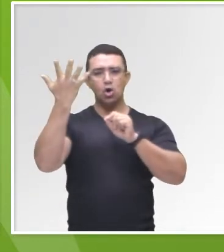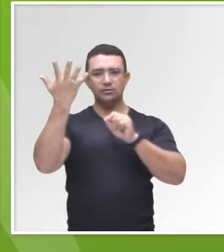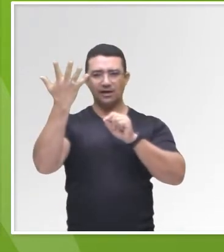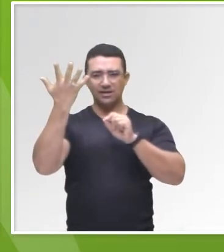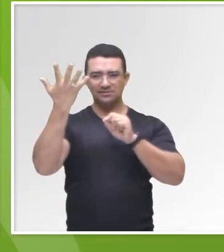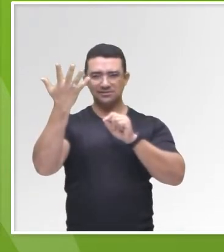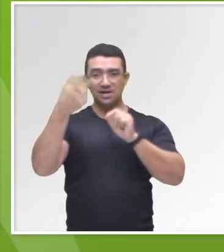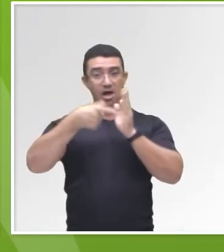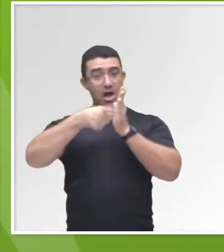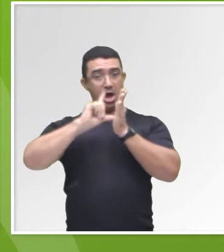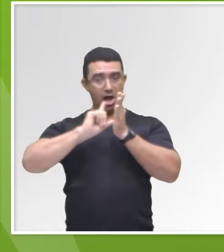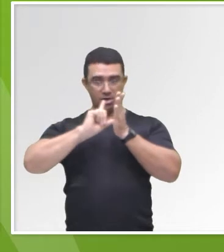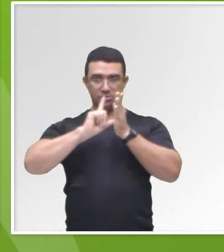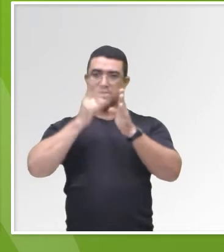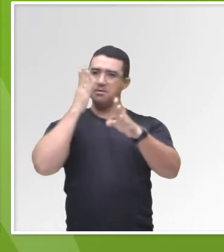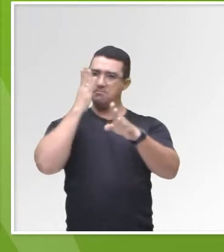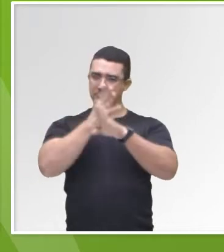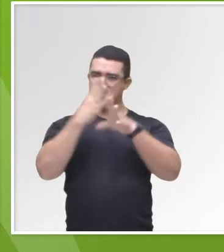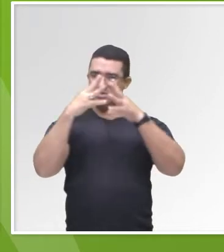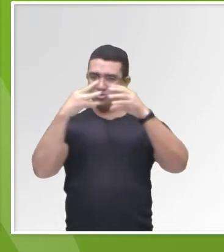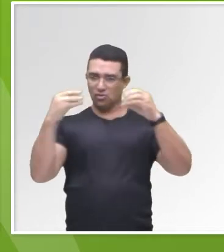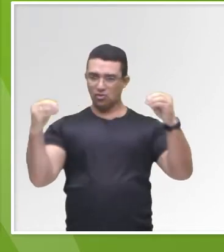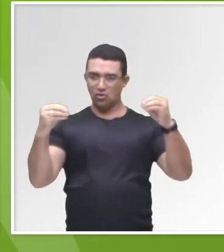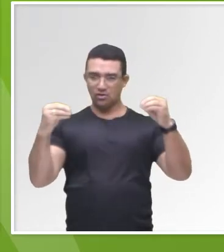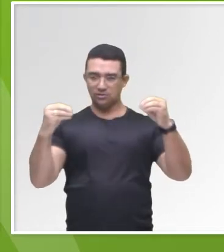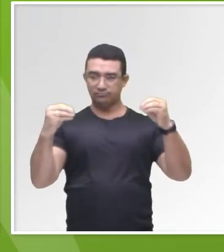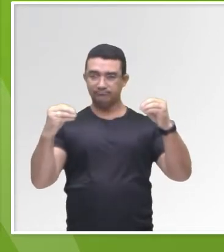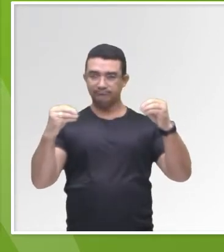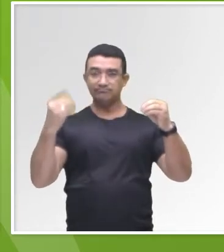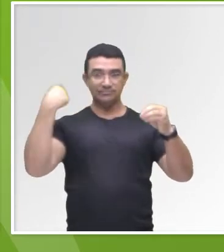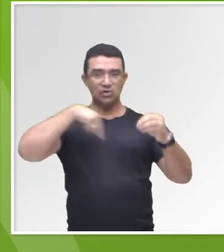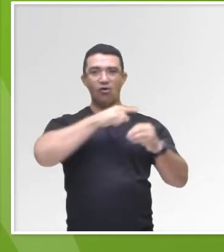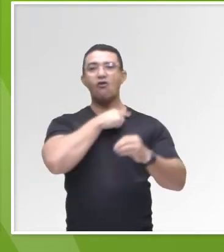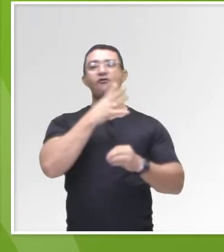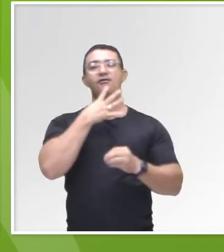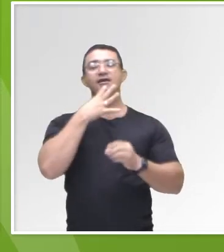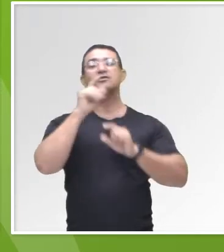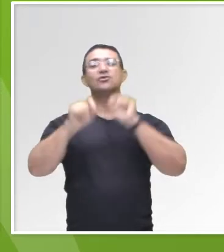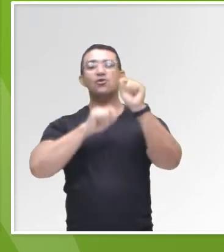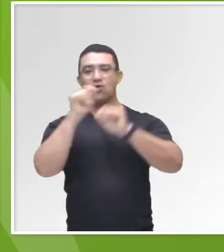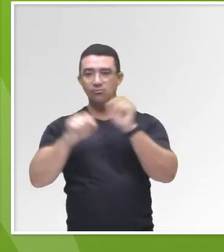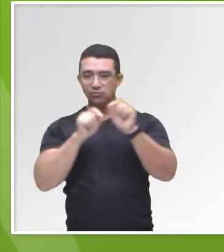de mitose, que é o que nós conhecemos como ciclo celular.